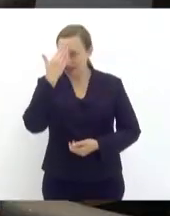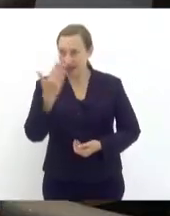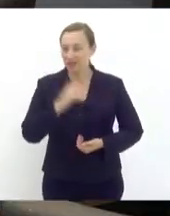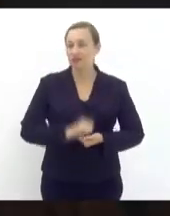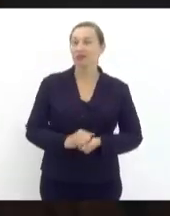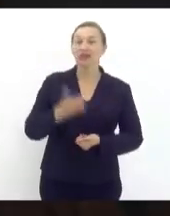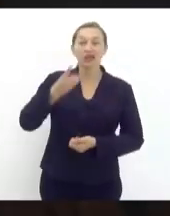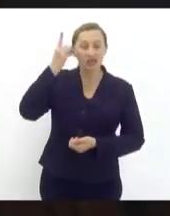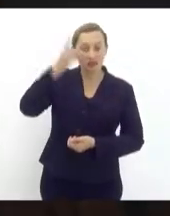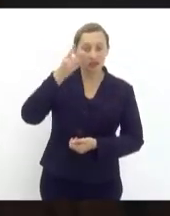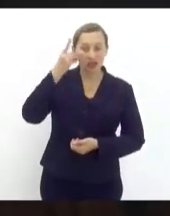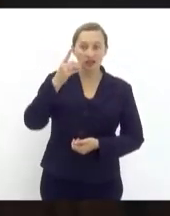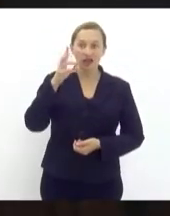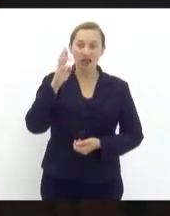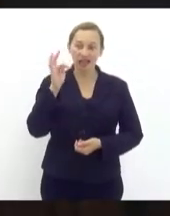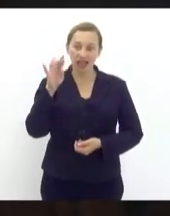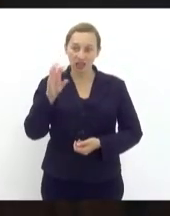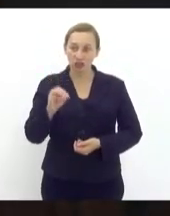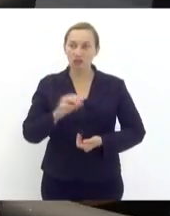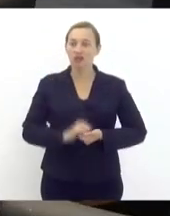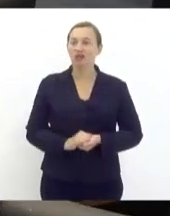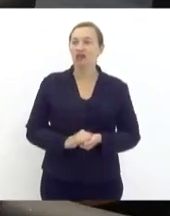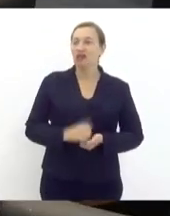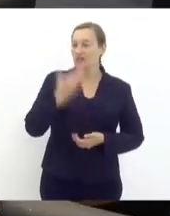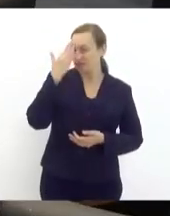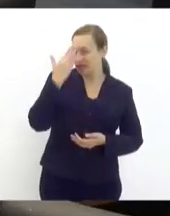Deputado Renato por favor